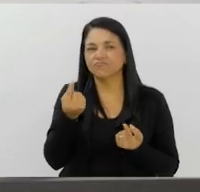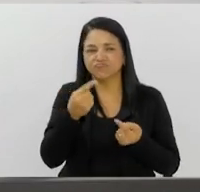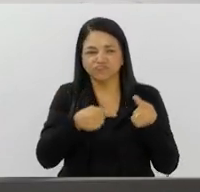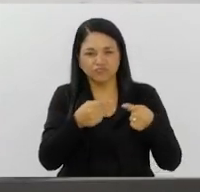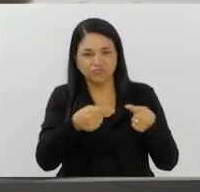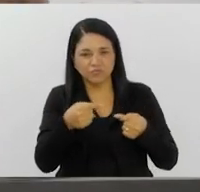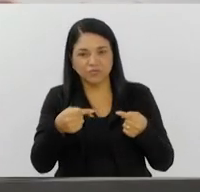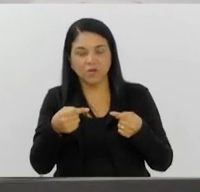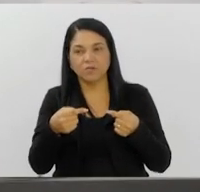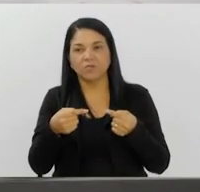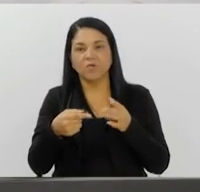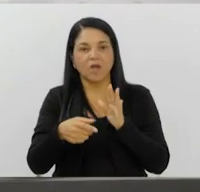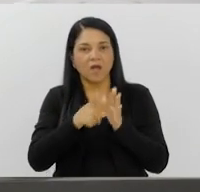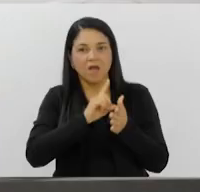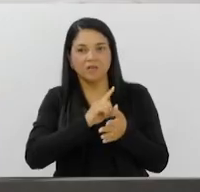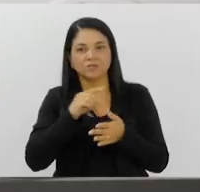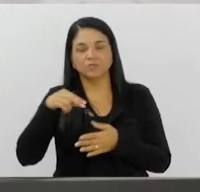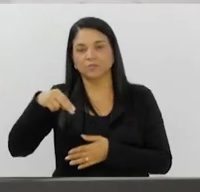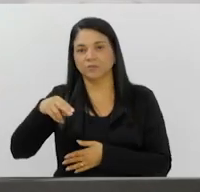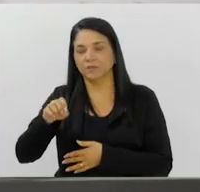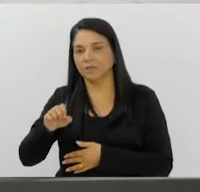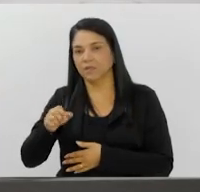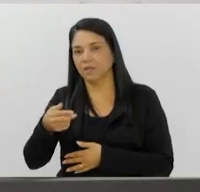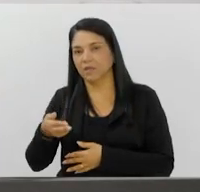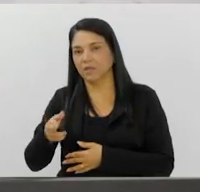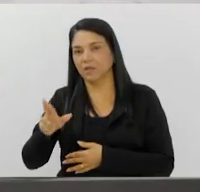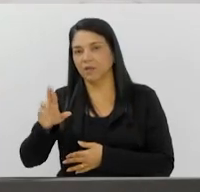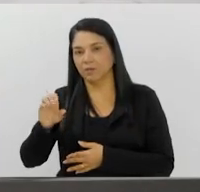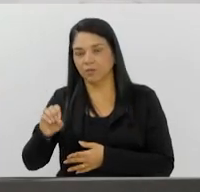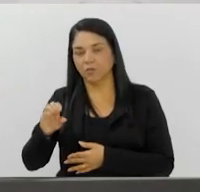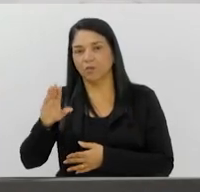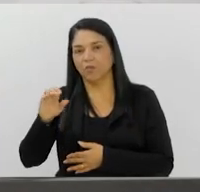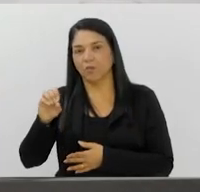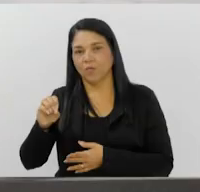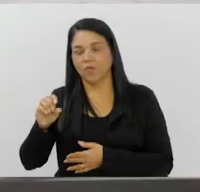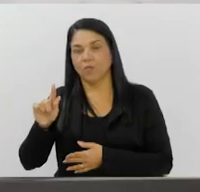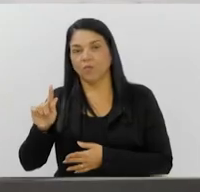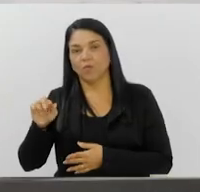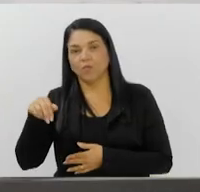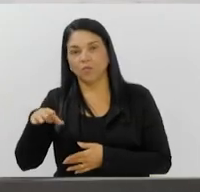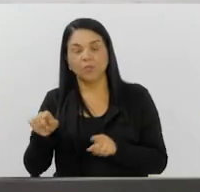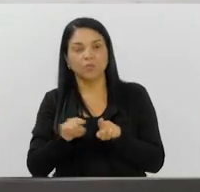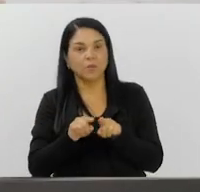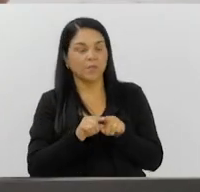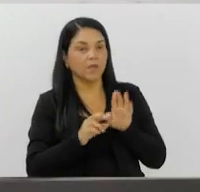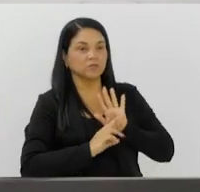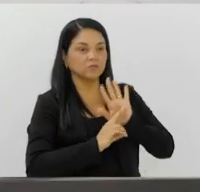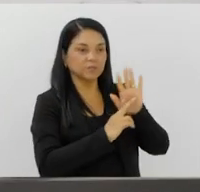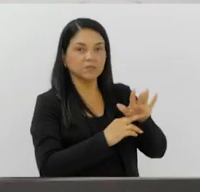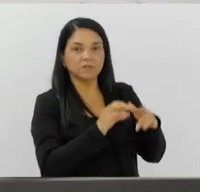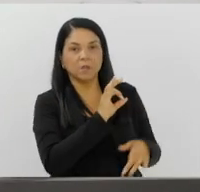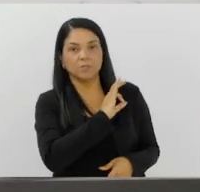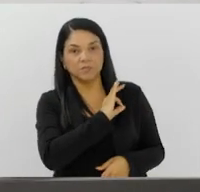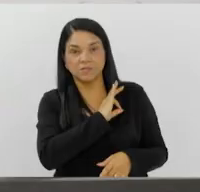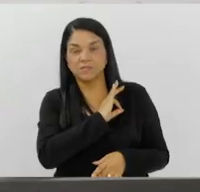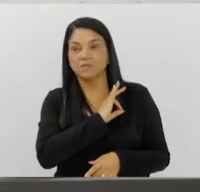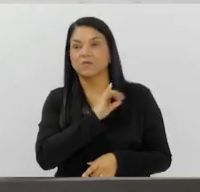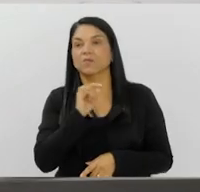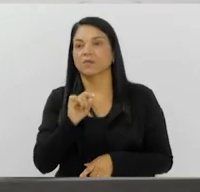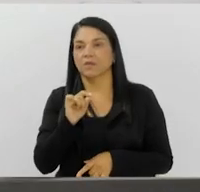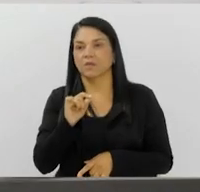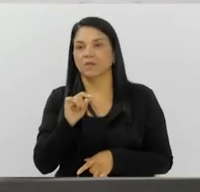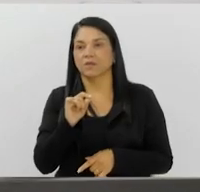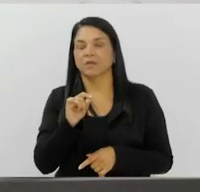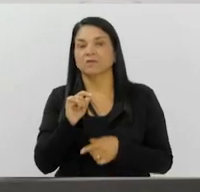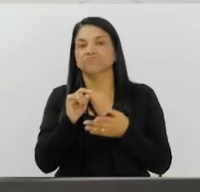com o negro Gum e com eh os nossos representantes da Polícia Militar porque na verdade quando a gente